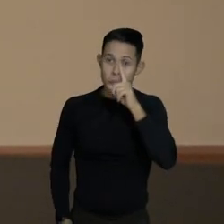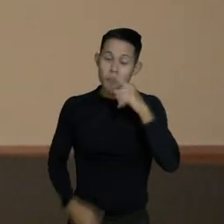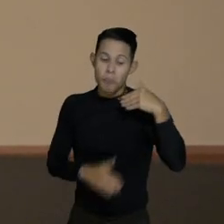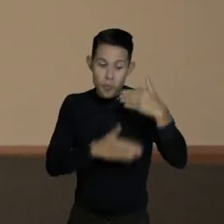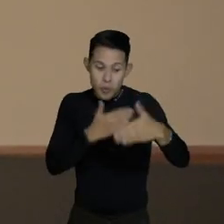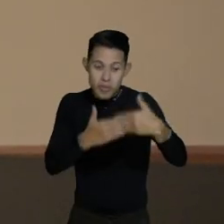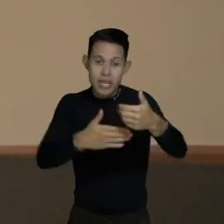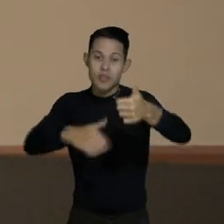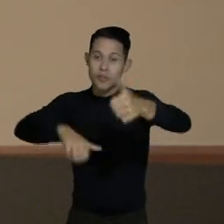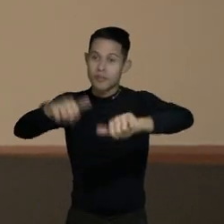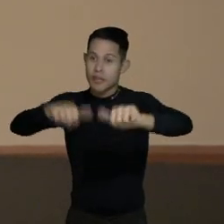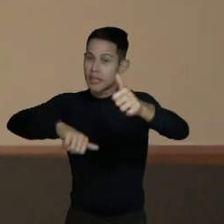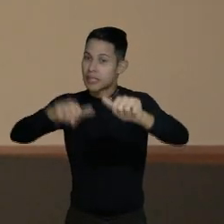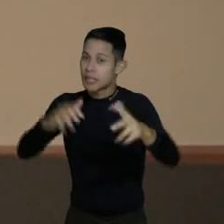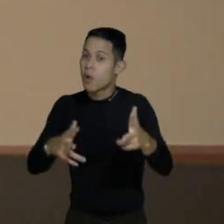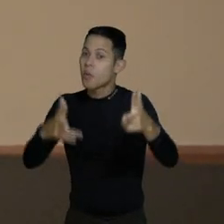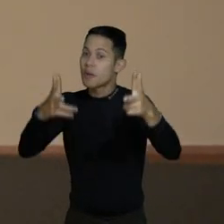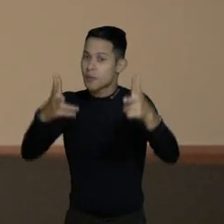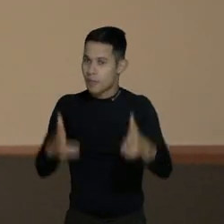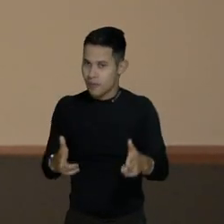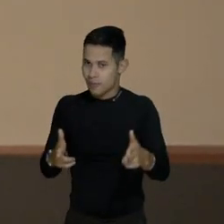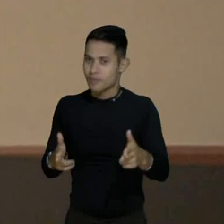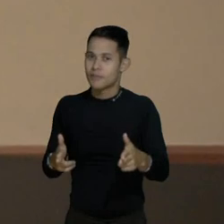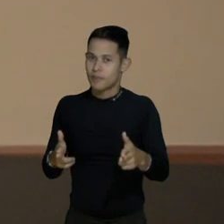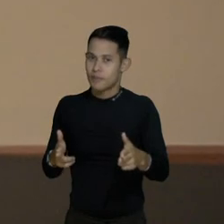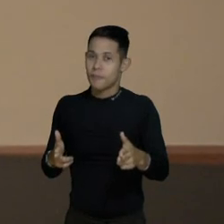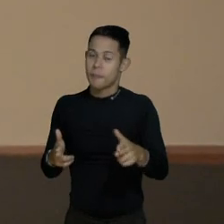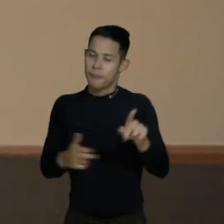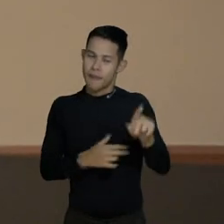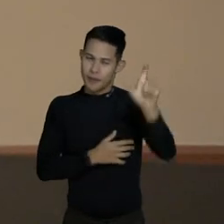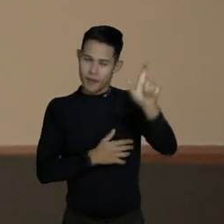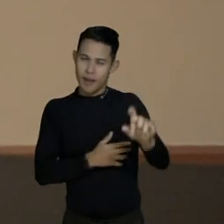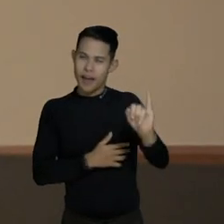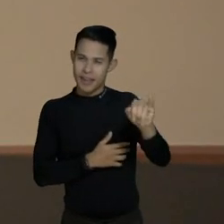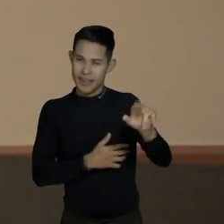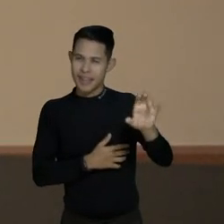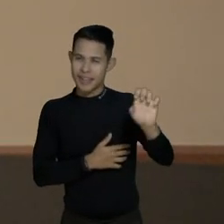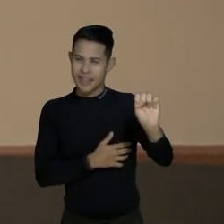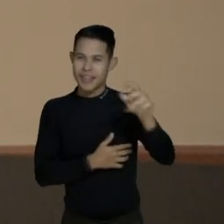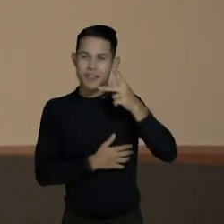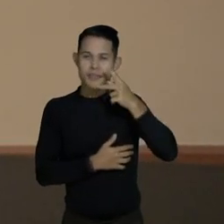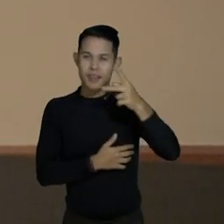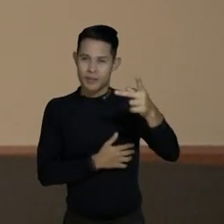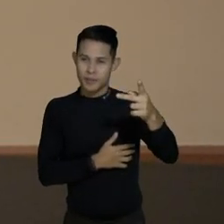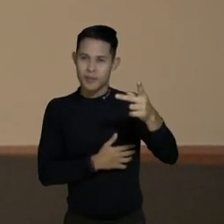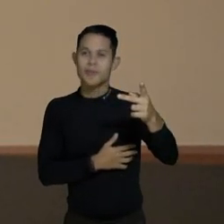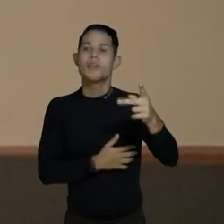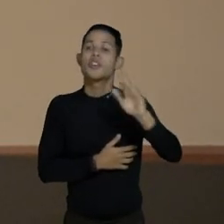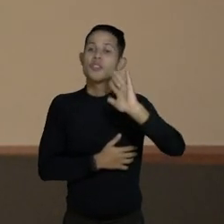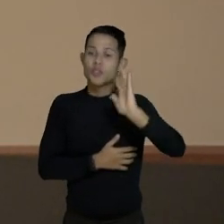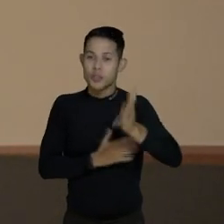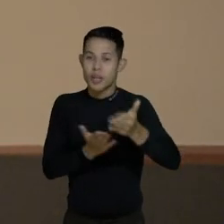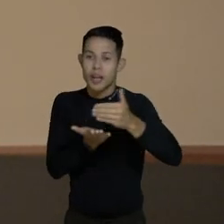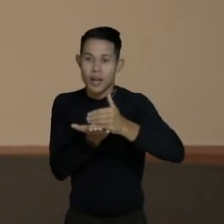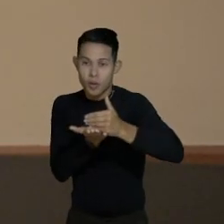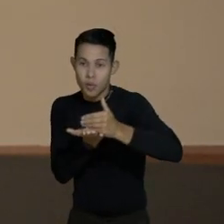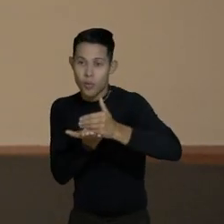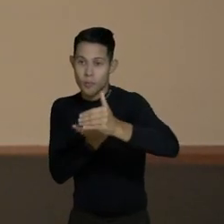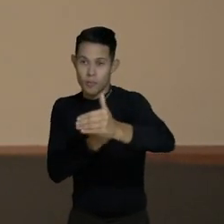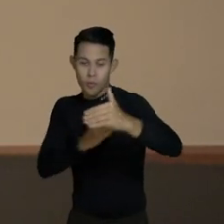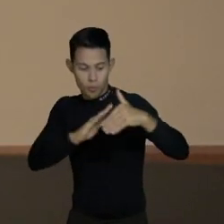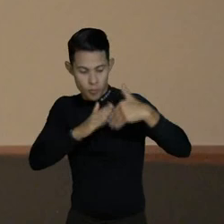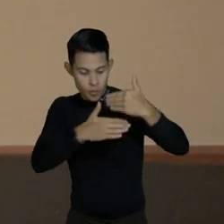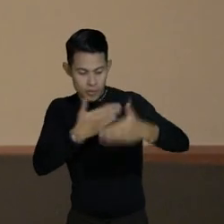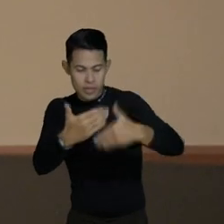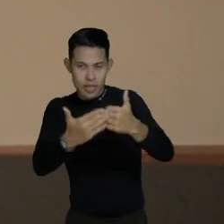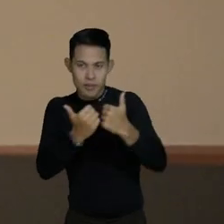em dislexia Então mas que nem Ness falou né Se ela já inicia no processo de intervenção Nessa idade eu